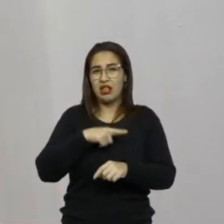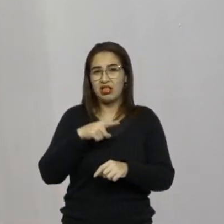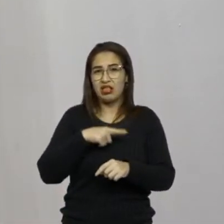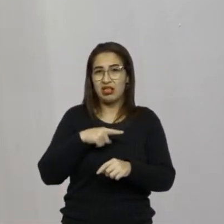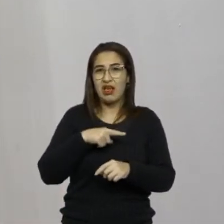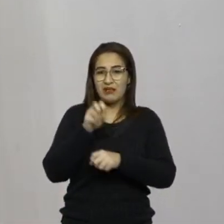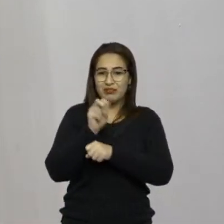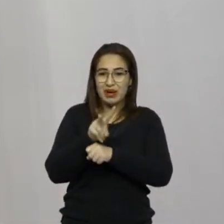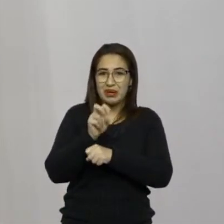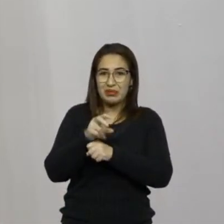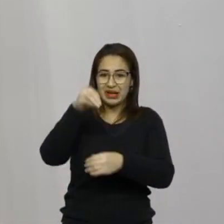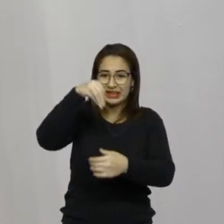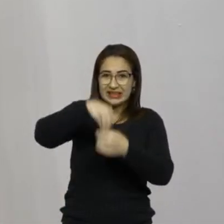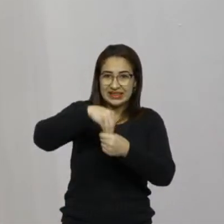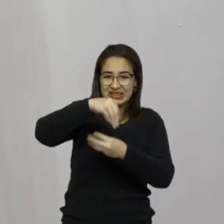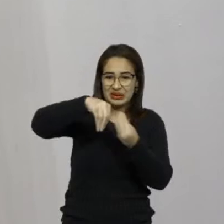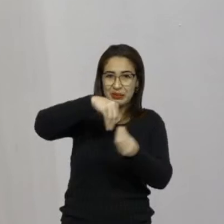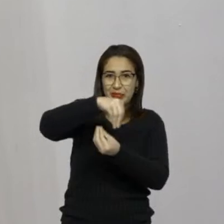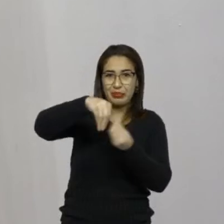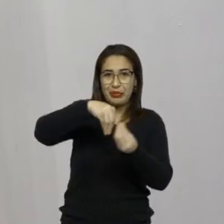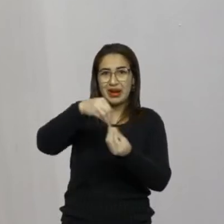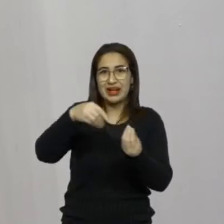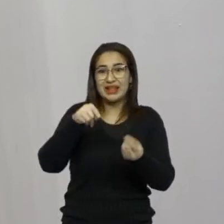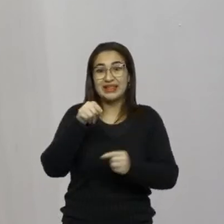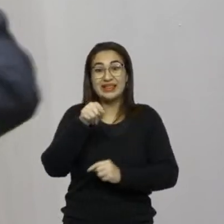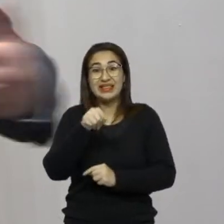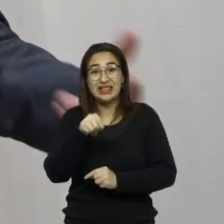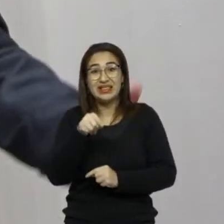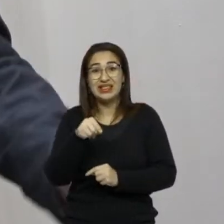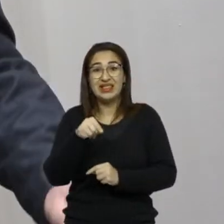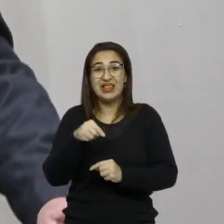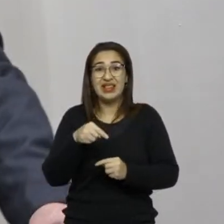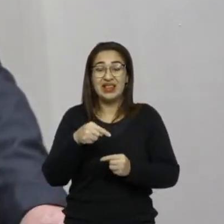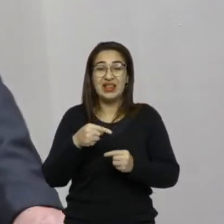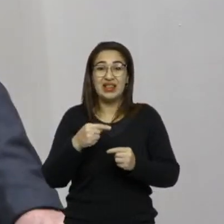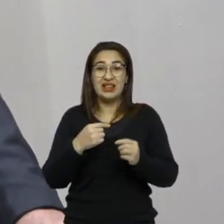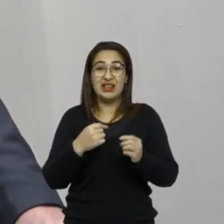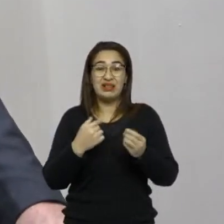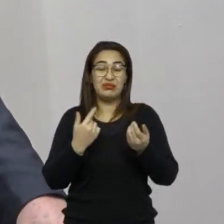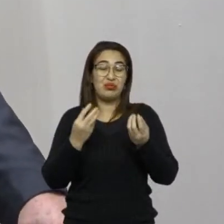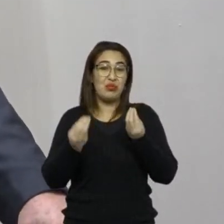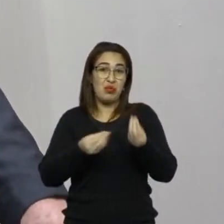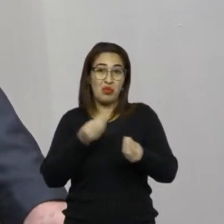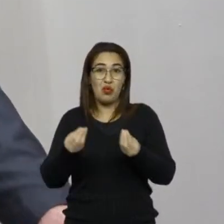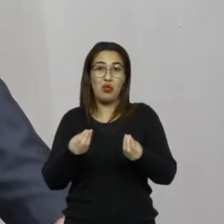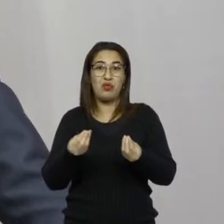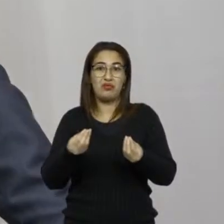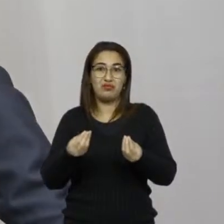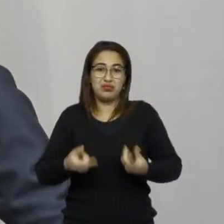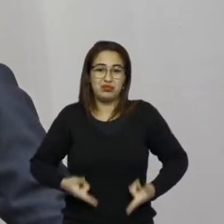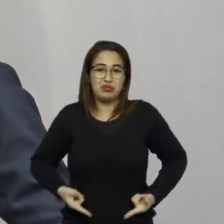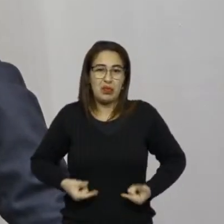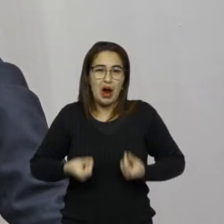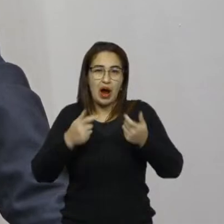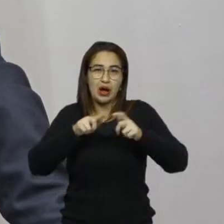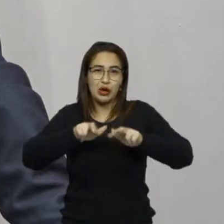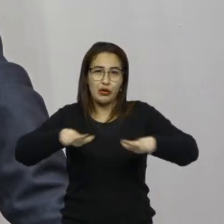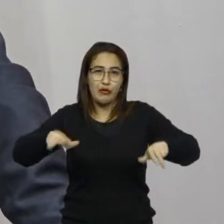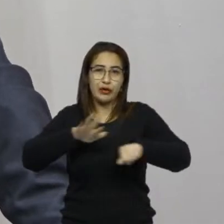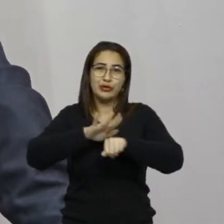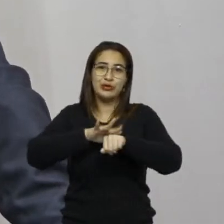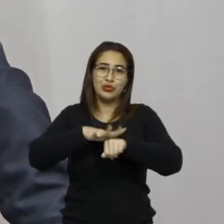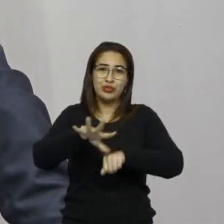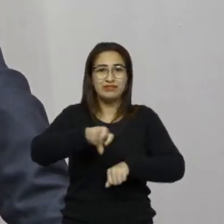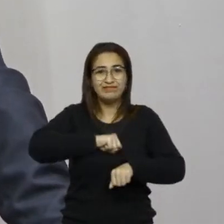tudo ajuda enormemente em uma série de doenças que estão tomando conta na sociedade,